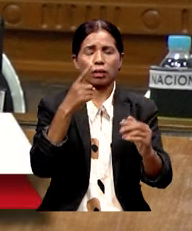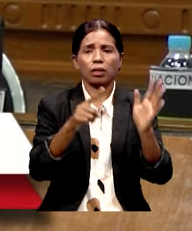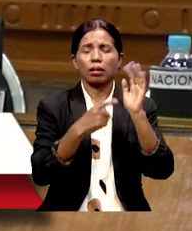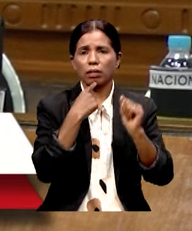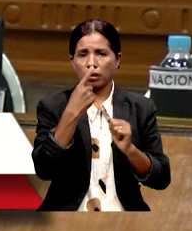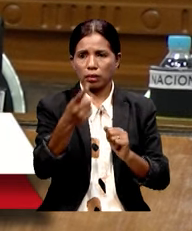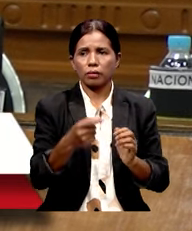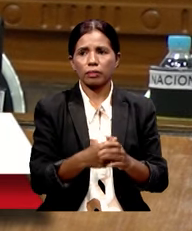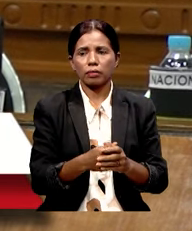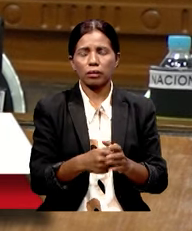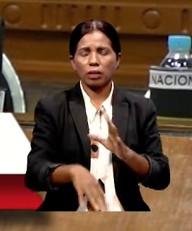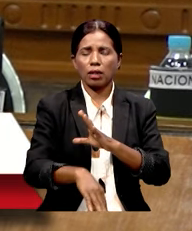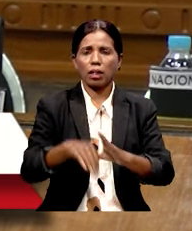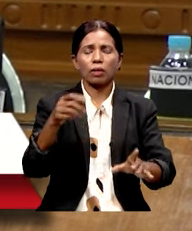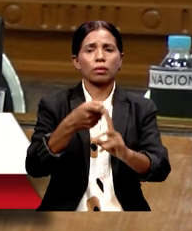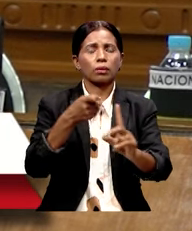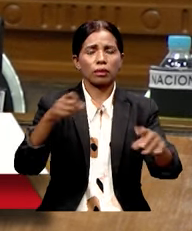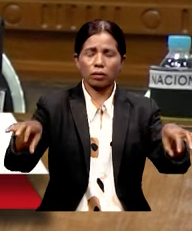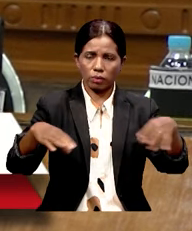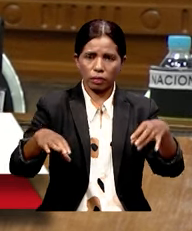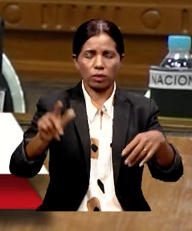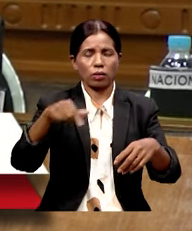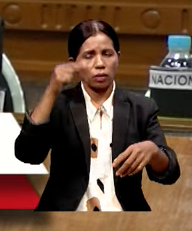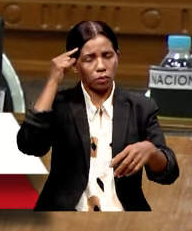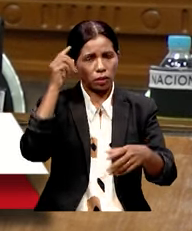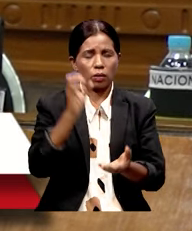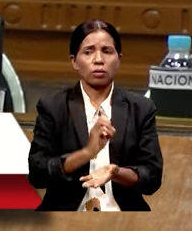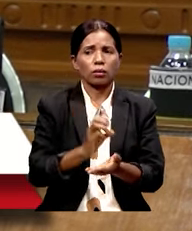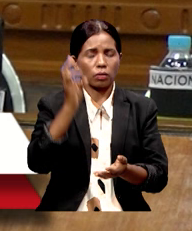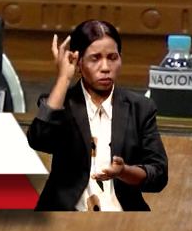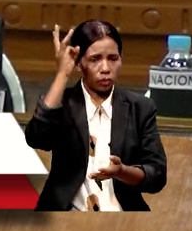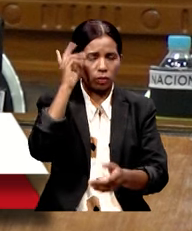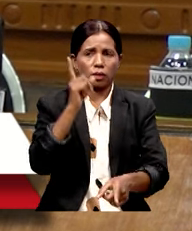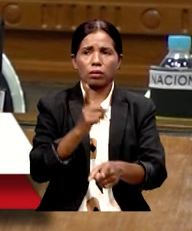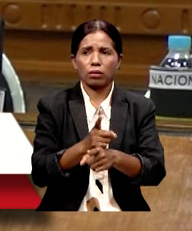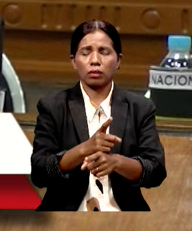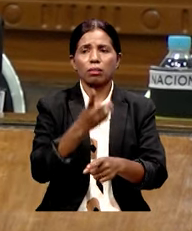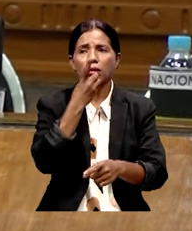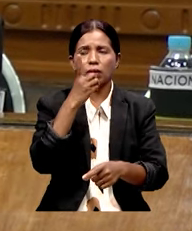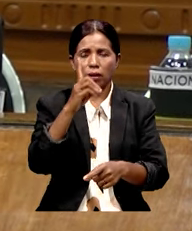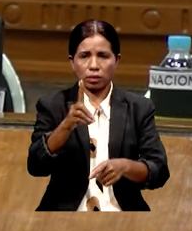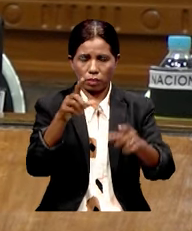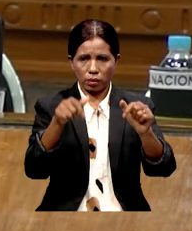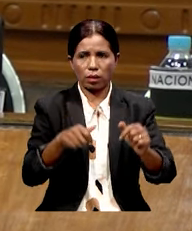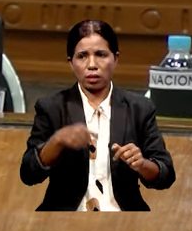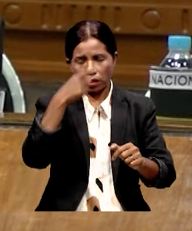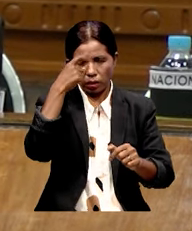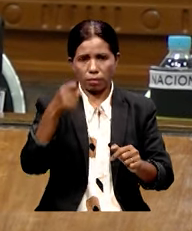kata resignação coletivo. Governo Central preocupa tebes ho declaração e dane,